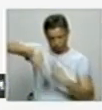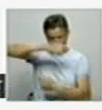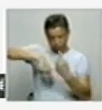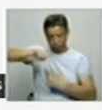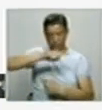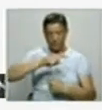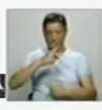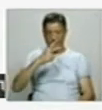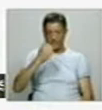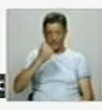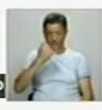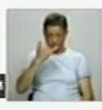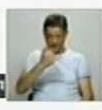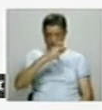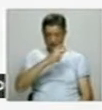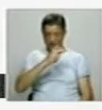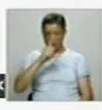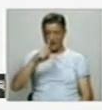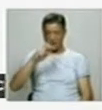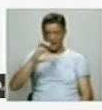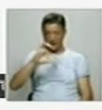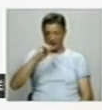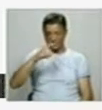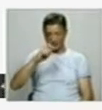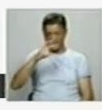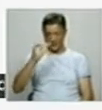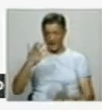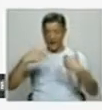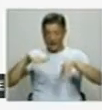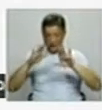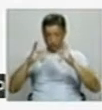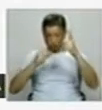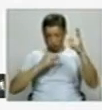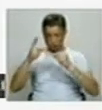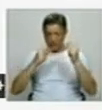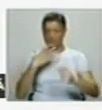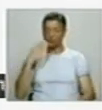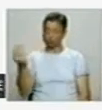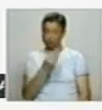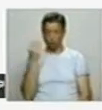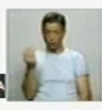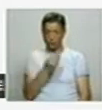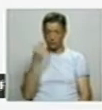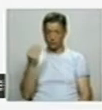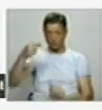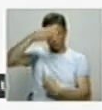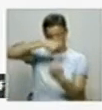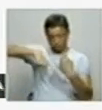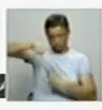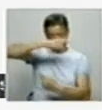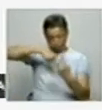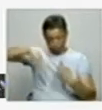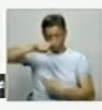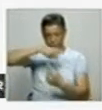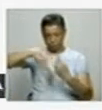resultado muito interessante deste estudo, muito rapidamente, é que as cordas de estrelas mais jovens giram de uma